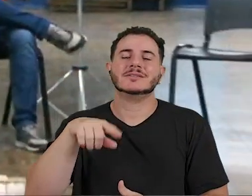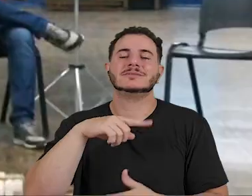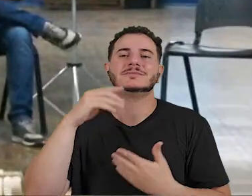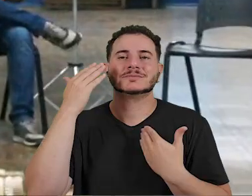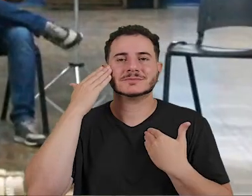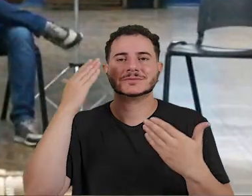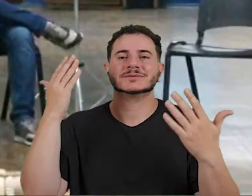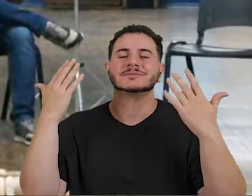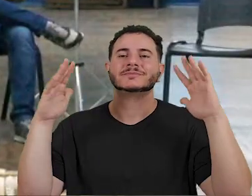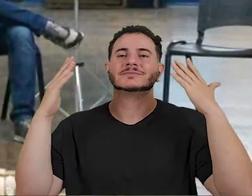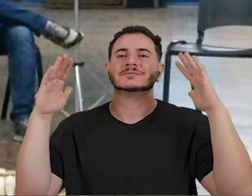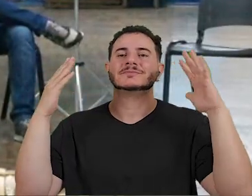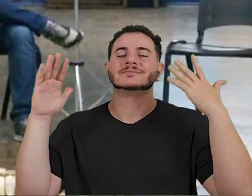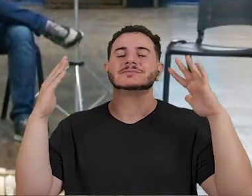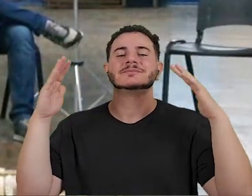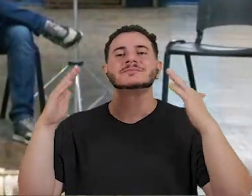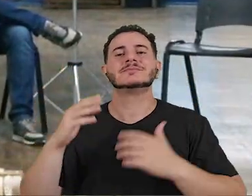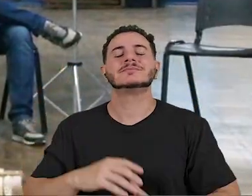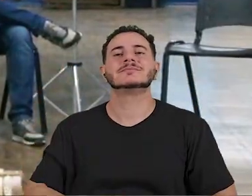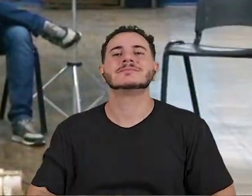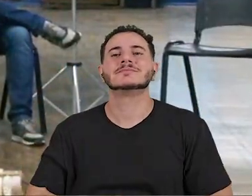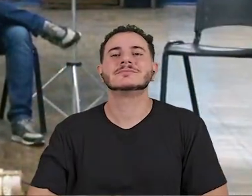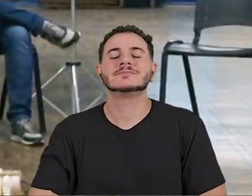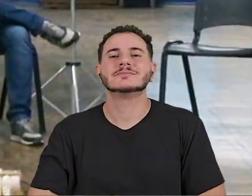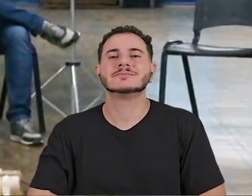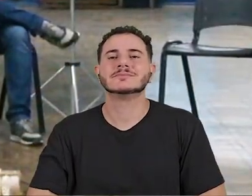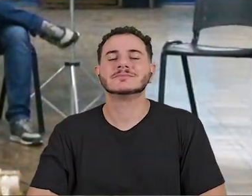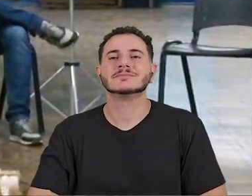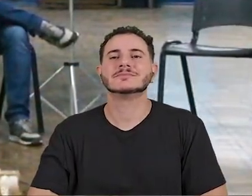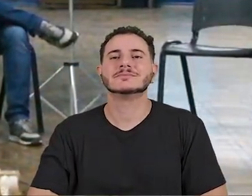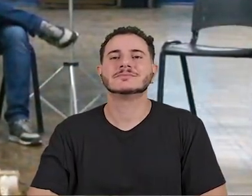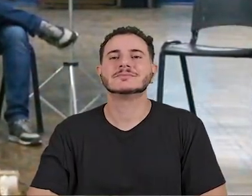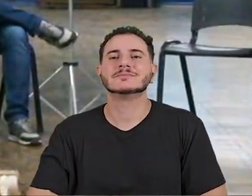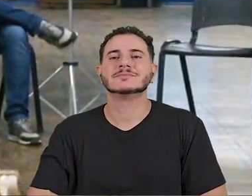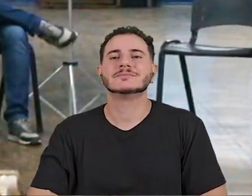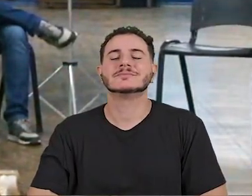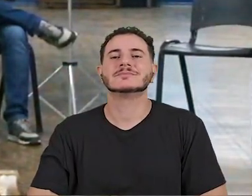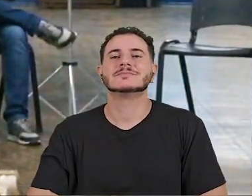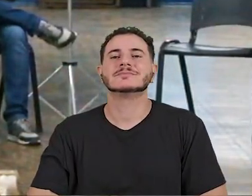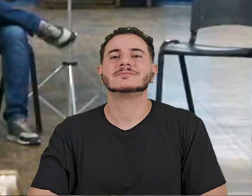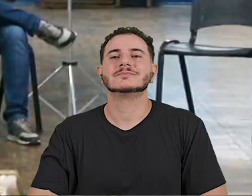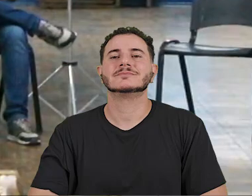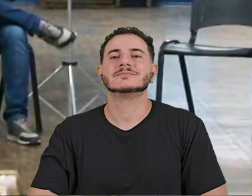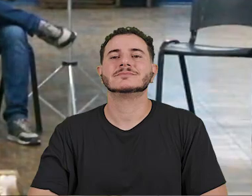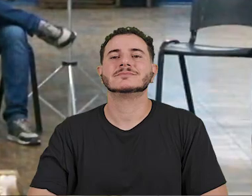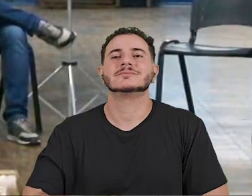Isso, rapaz. Não merece nem mais um abraço dos nojentos.